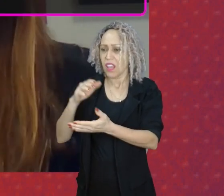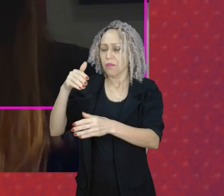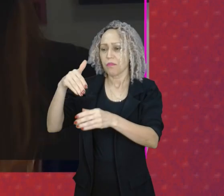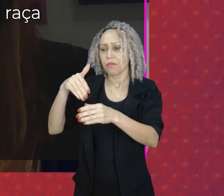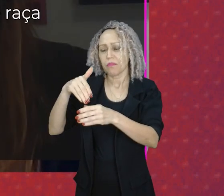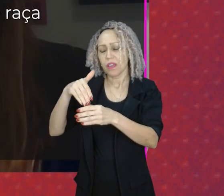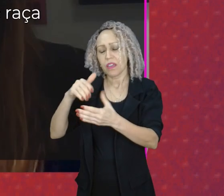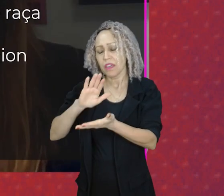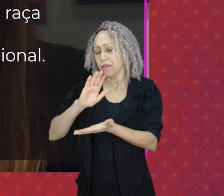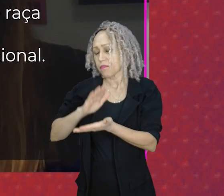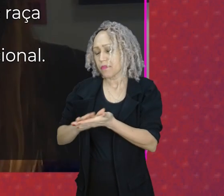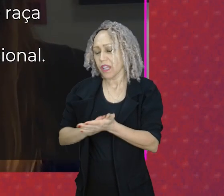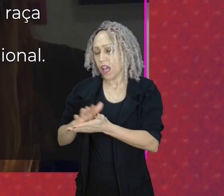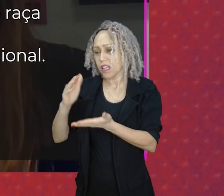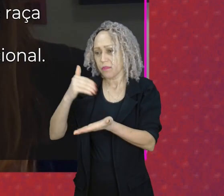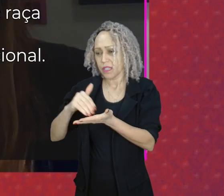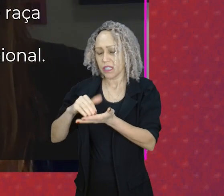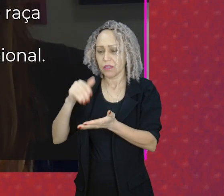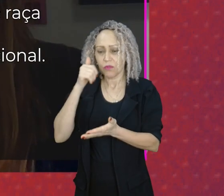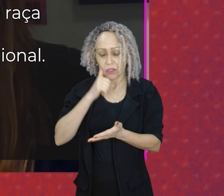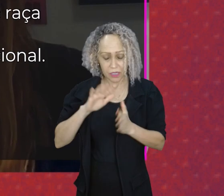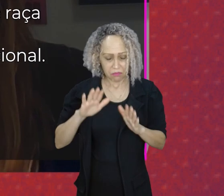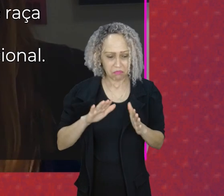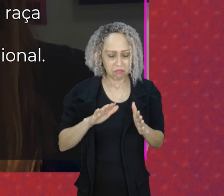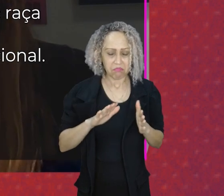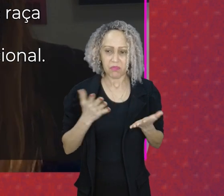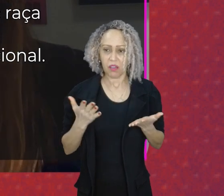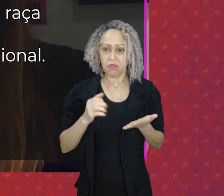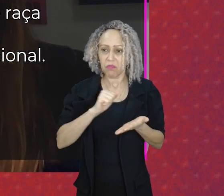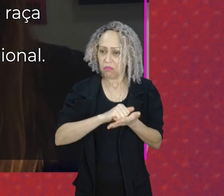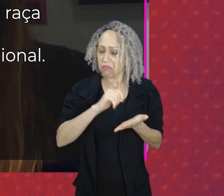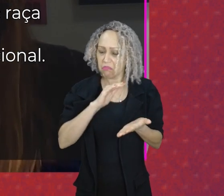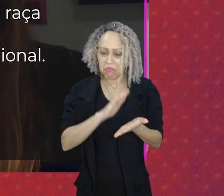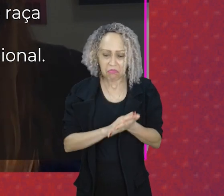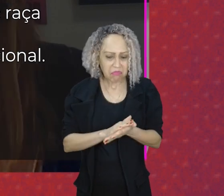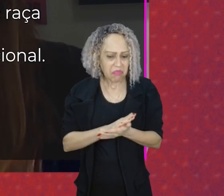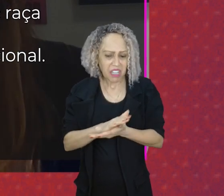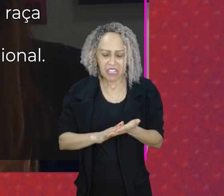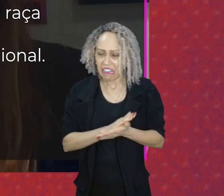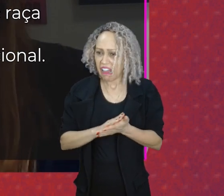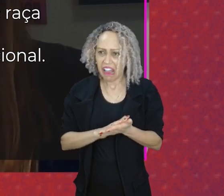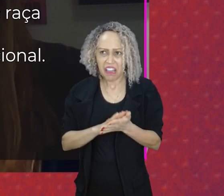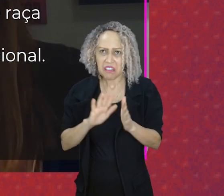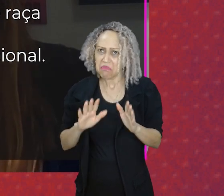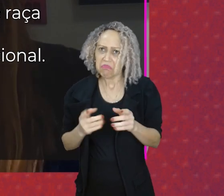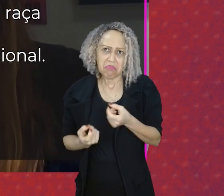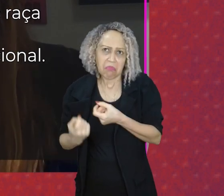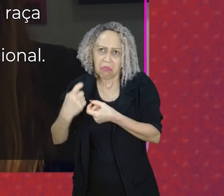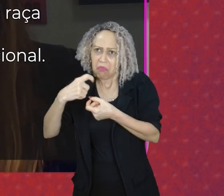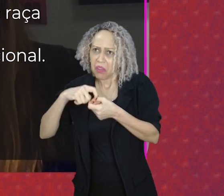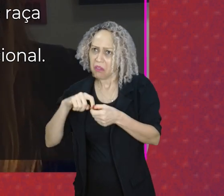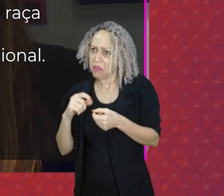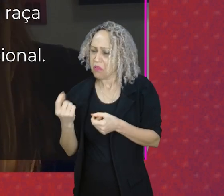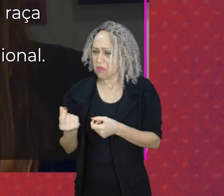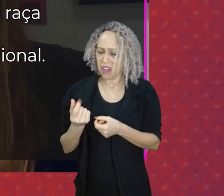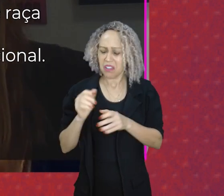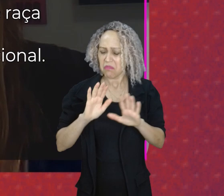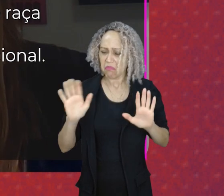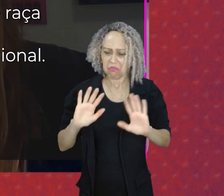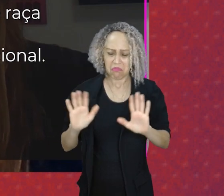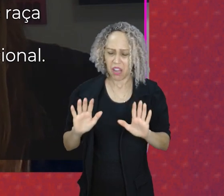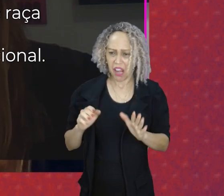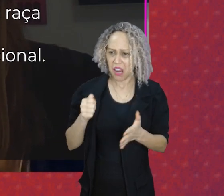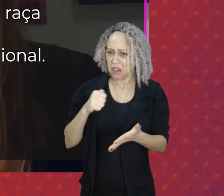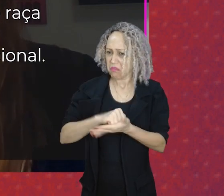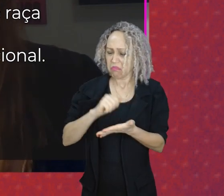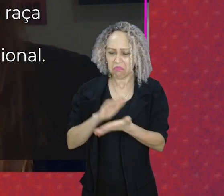emenda. Não serão aplicadas sanções de qualquer natureza, inclusive de devolução de valores, multa ou suspensão do fundo partidário aos partidos